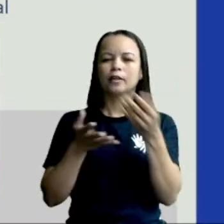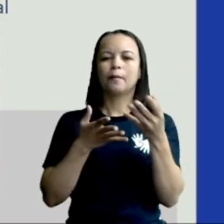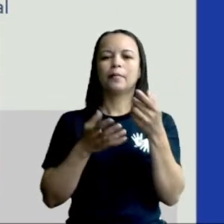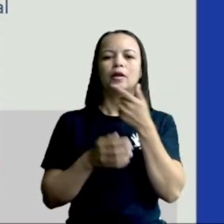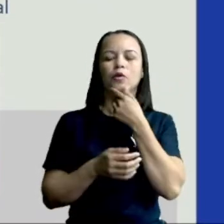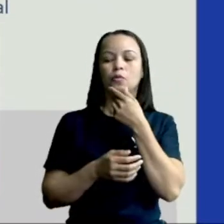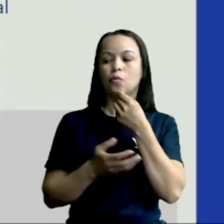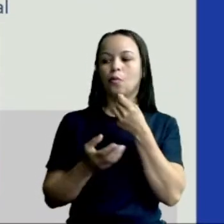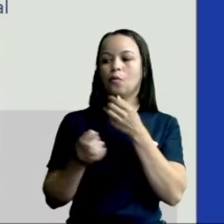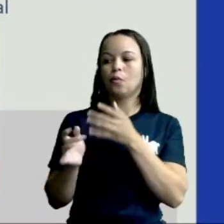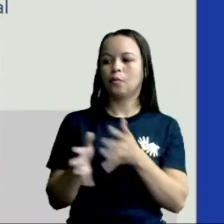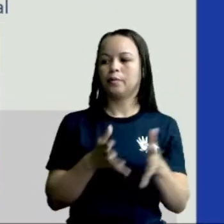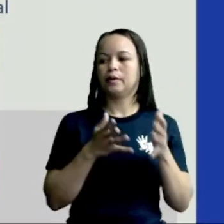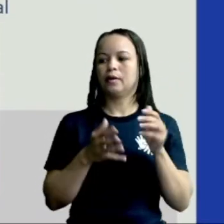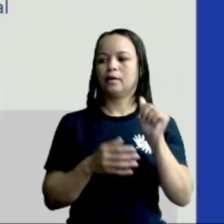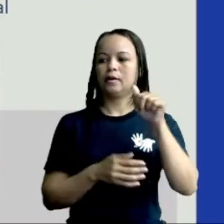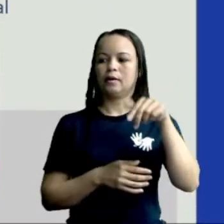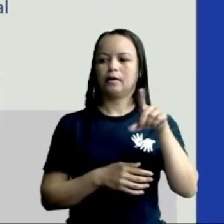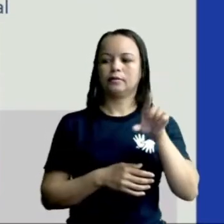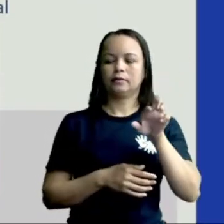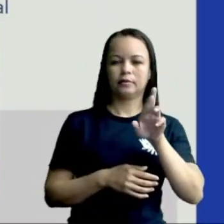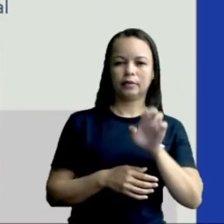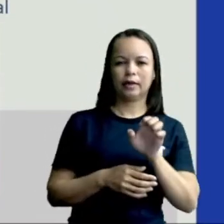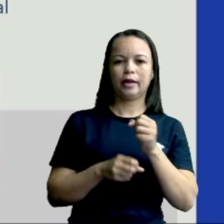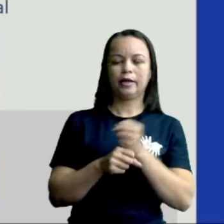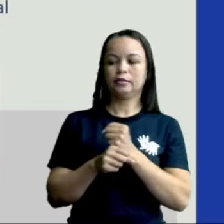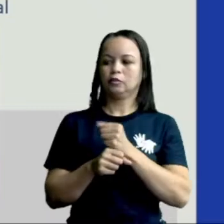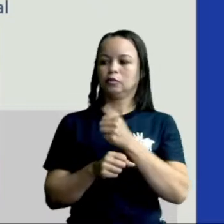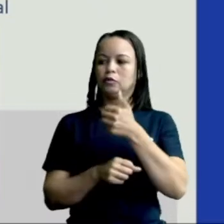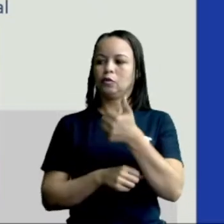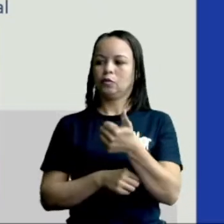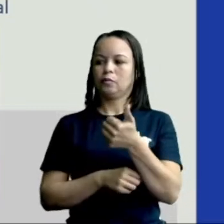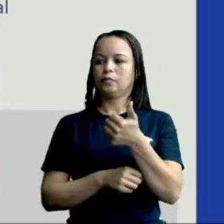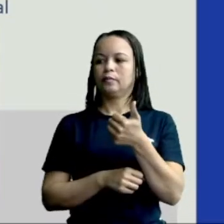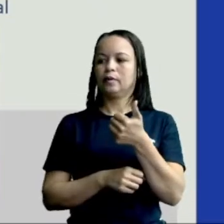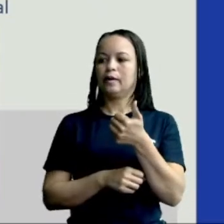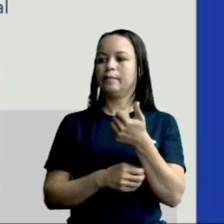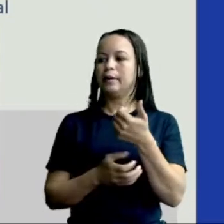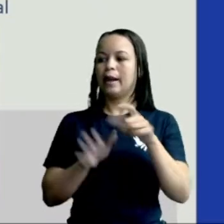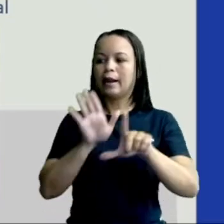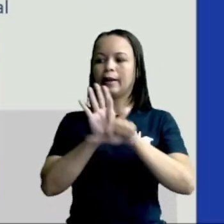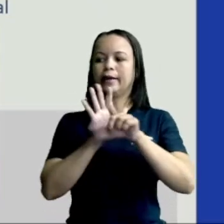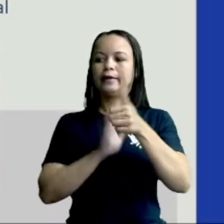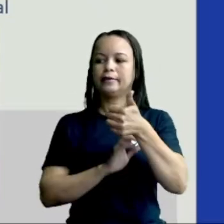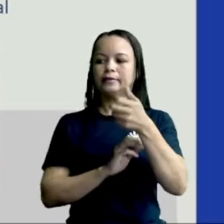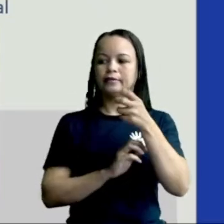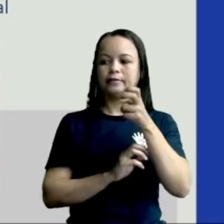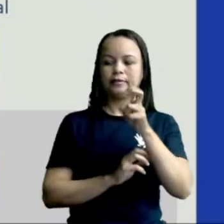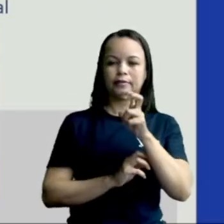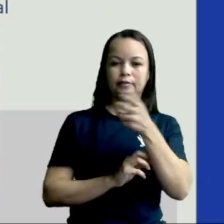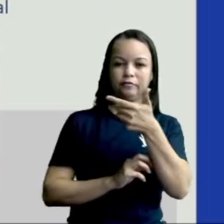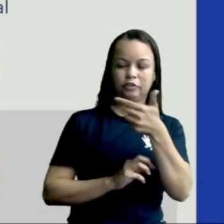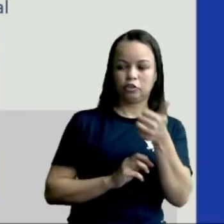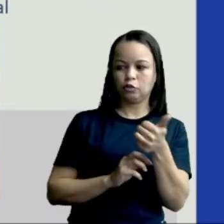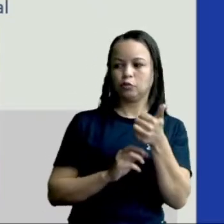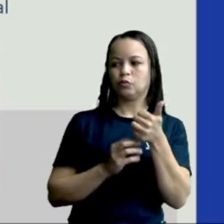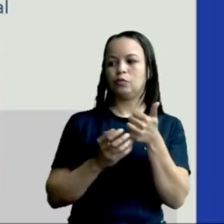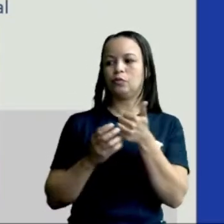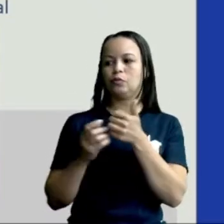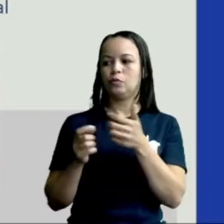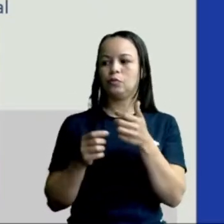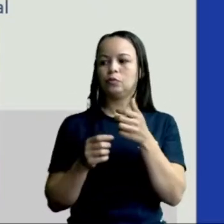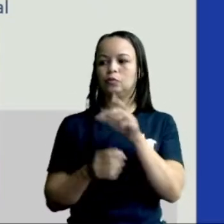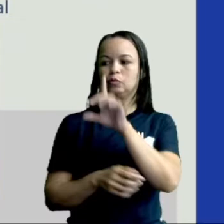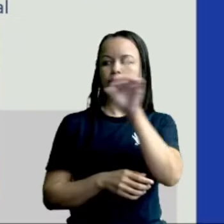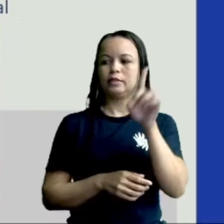numa lei 1521, em 14 de julho de 1972, e foi aprovada pelo prefeito José Augusto